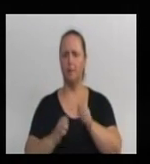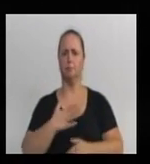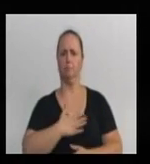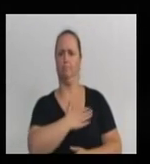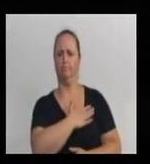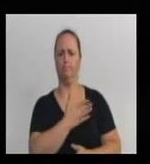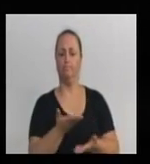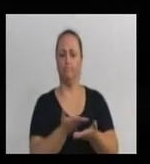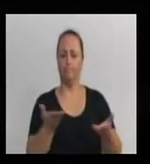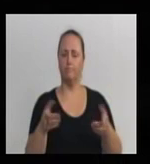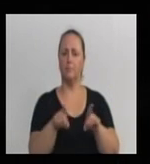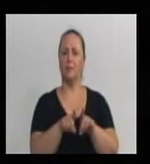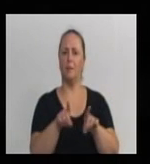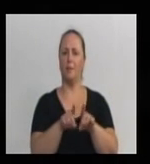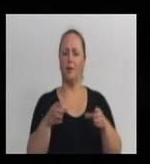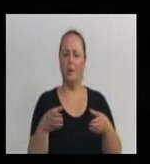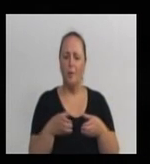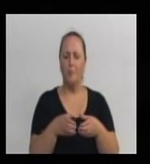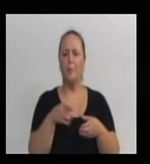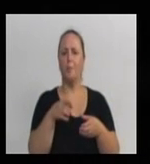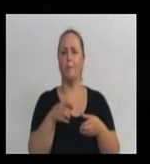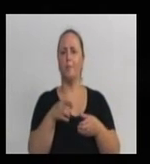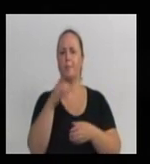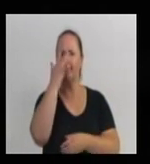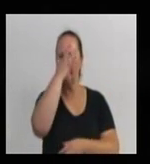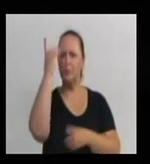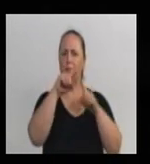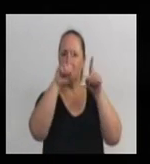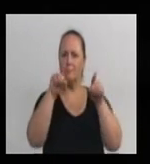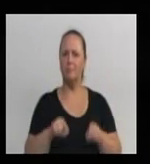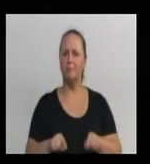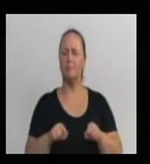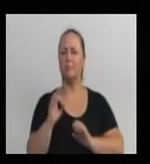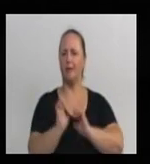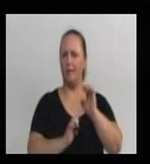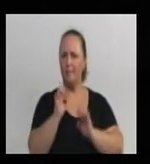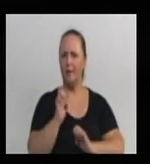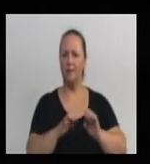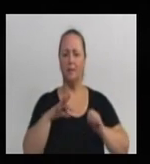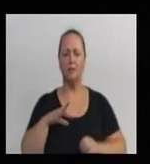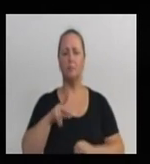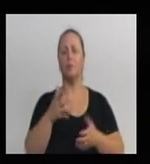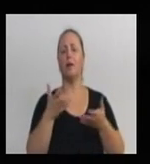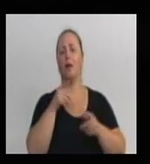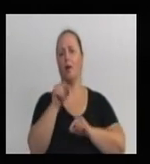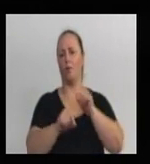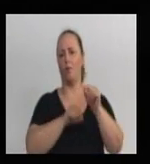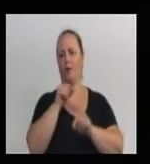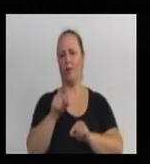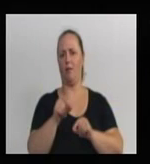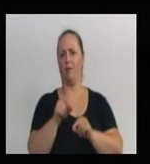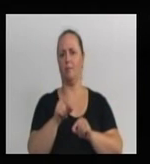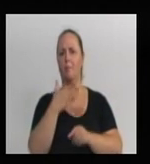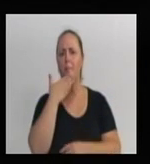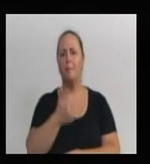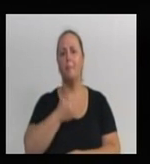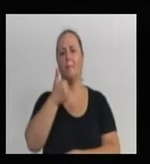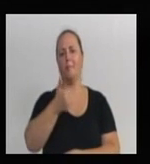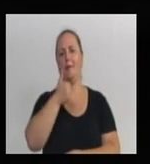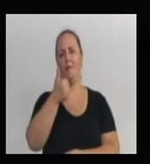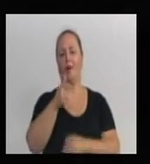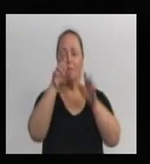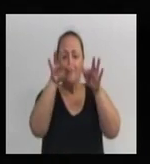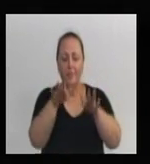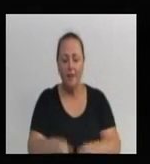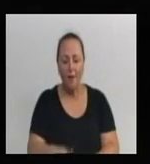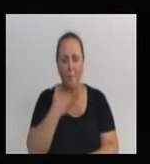nós, inclusive os servidores desta empresa, todos queremos um desfecho que seja positivo para a sociedade. O que nós queremos